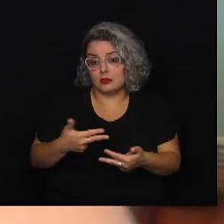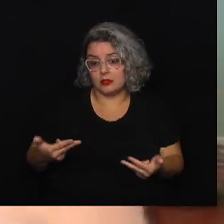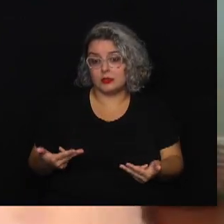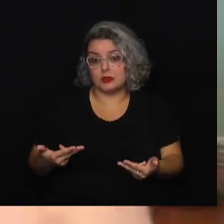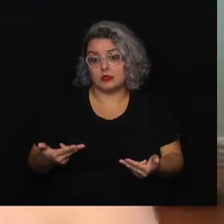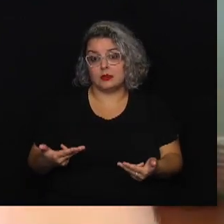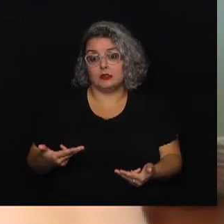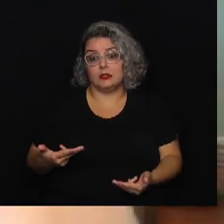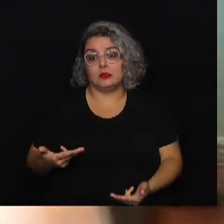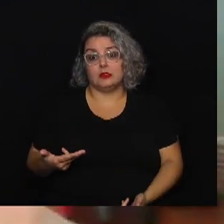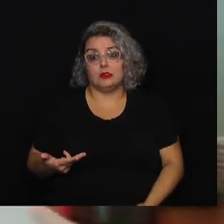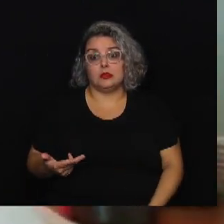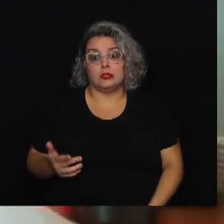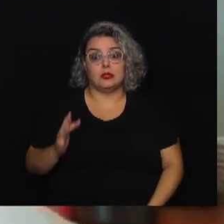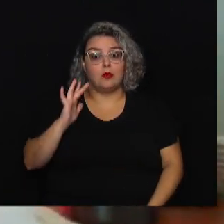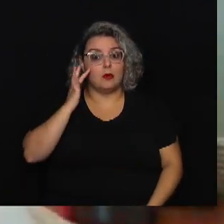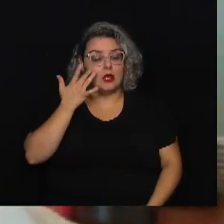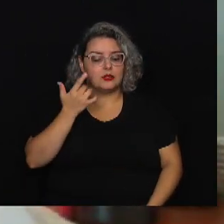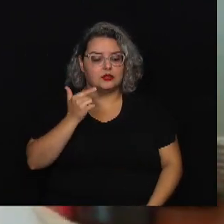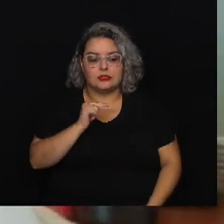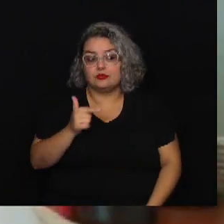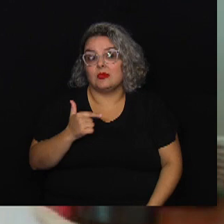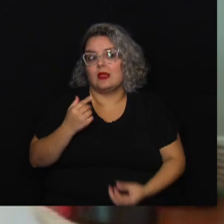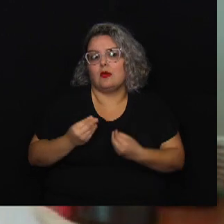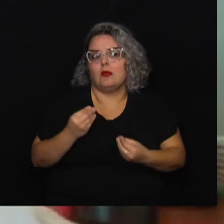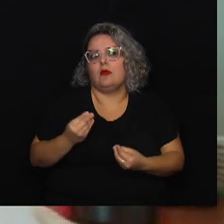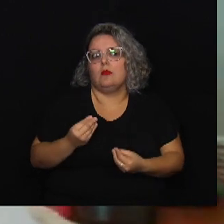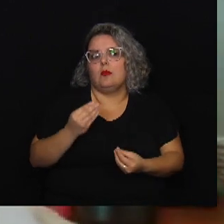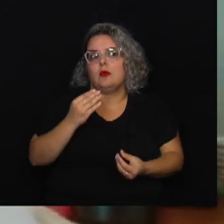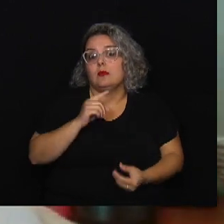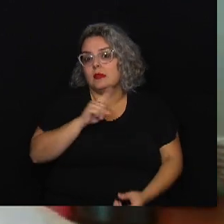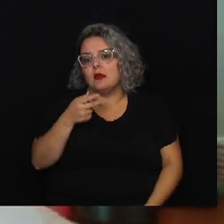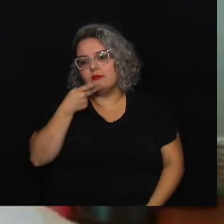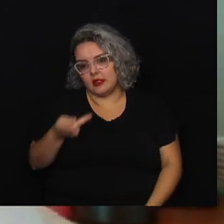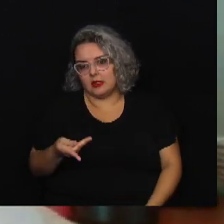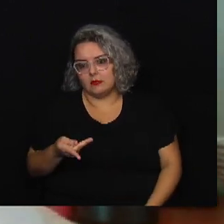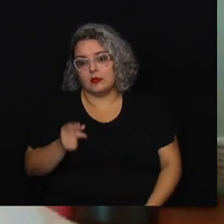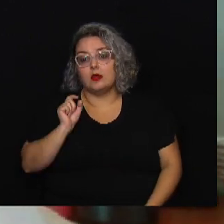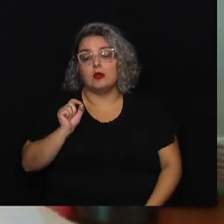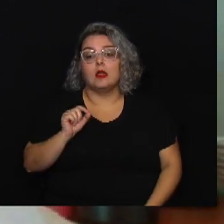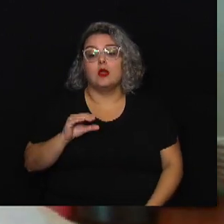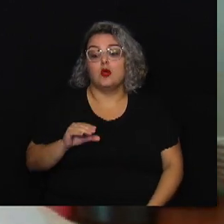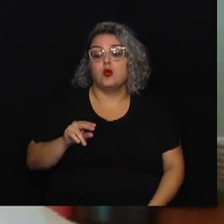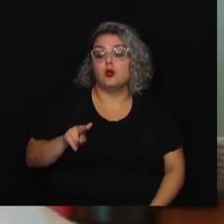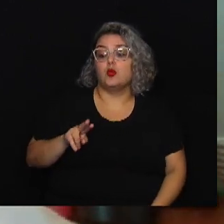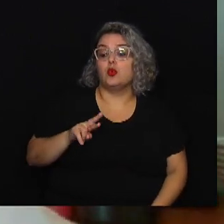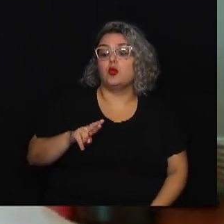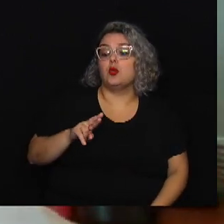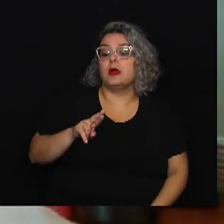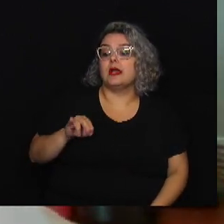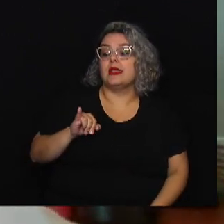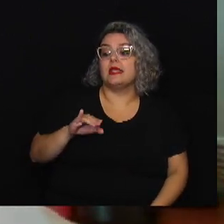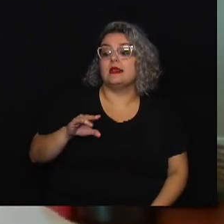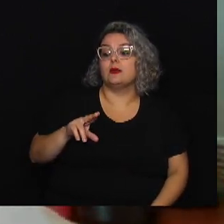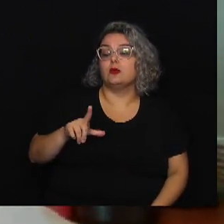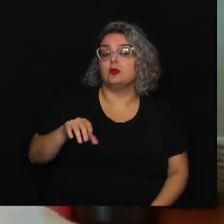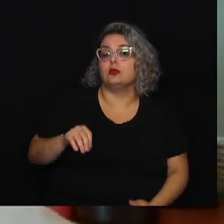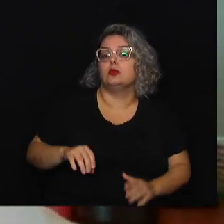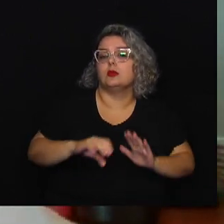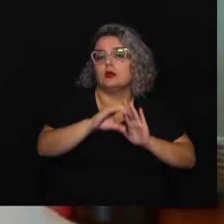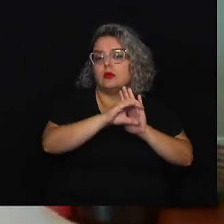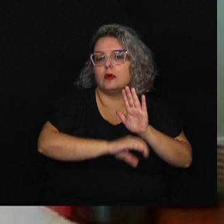eu acho que não dá para deixar de falar, que chama currículo, né? Então, a